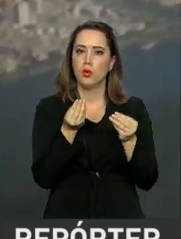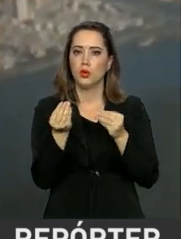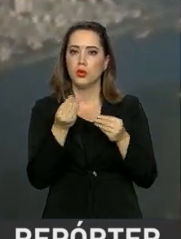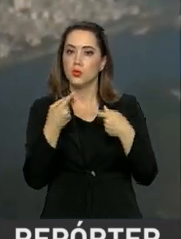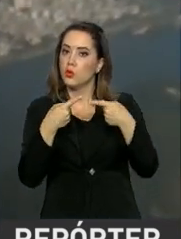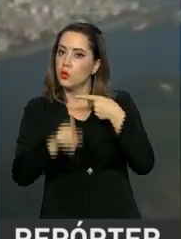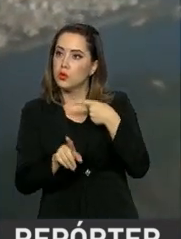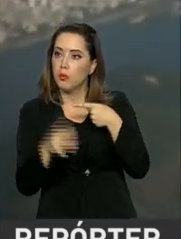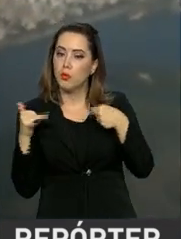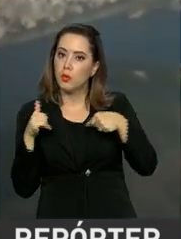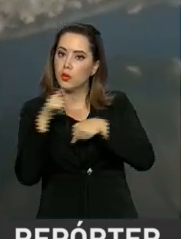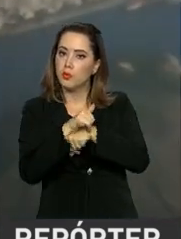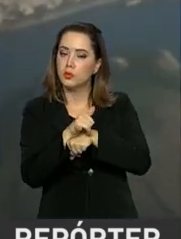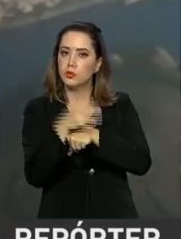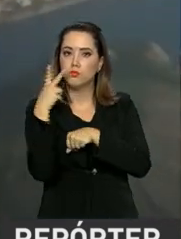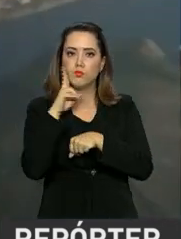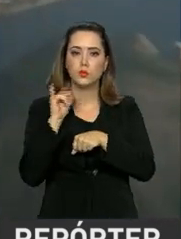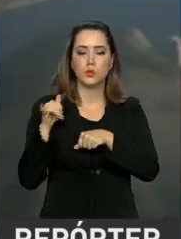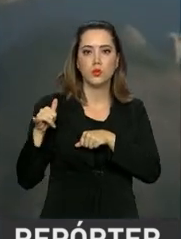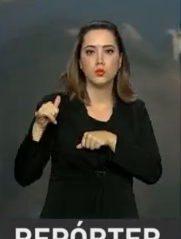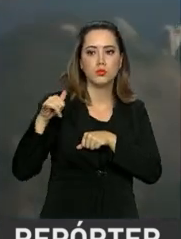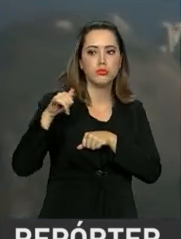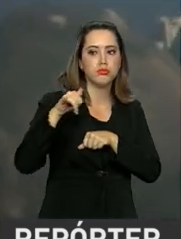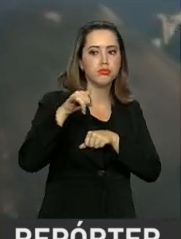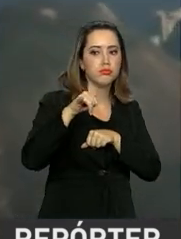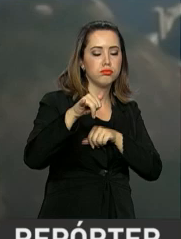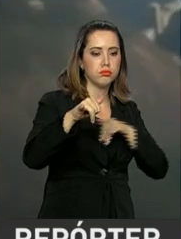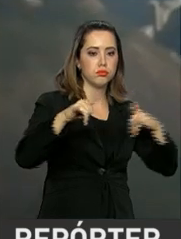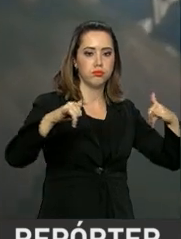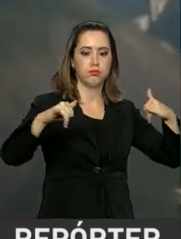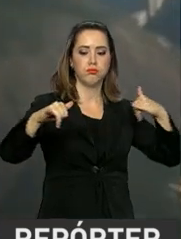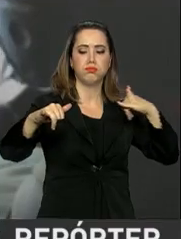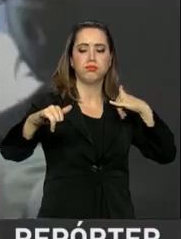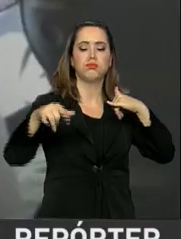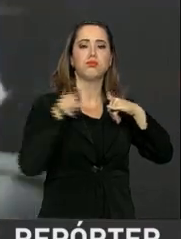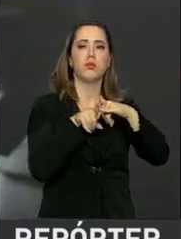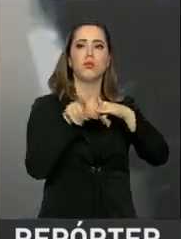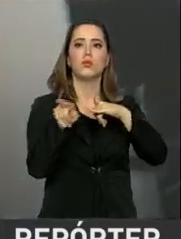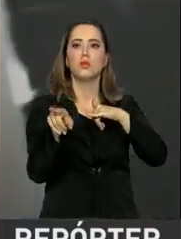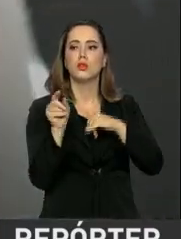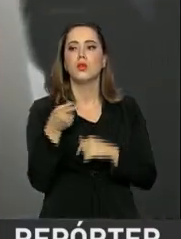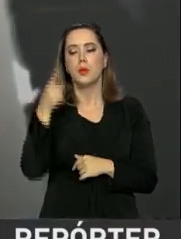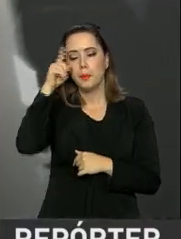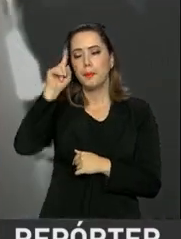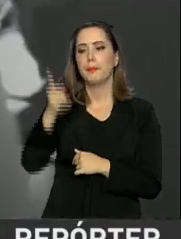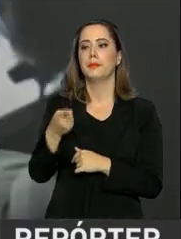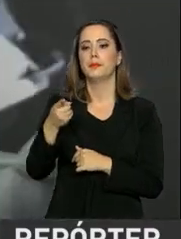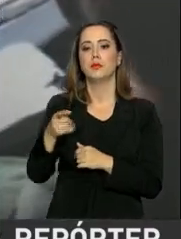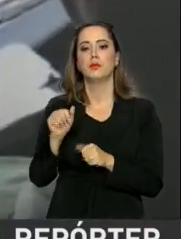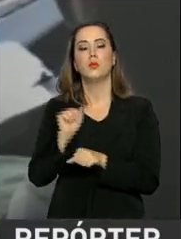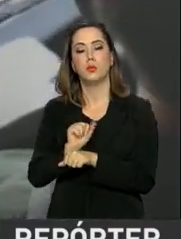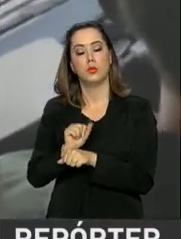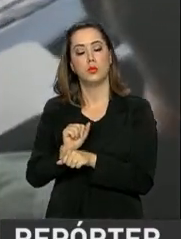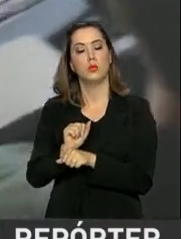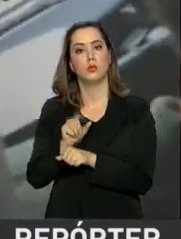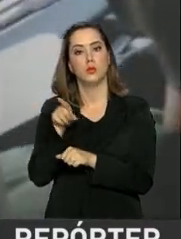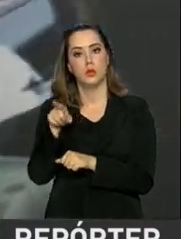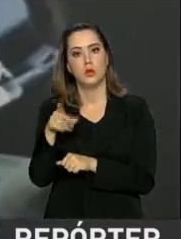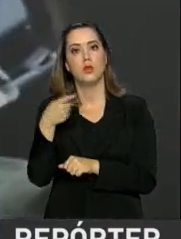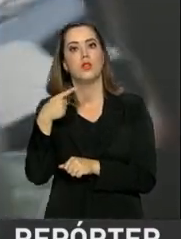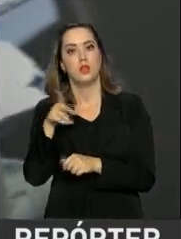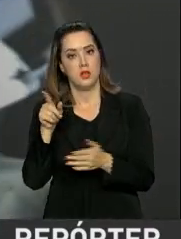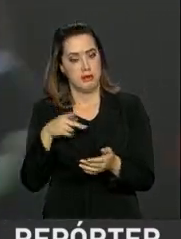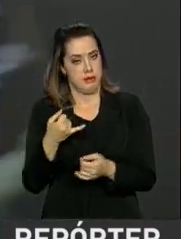Uma aeronave desconhecida é abordada pelo piloto da Força Aérea Brasileira e recebe instruções. Em uma situação